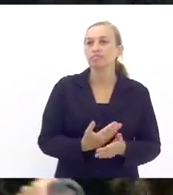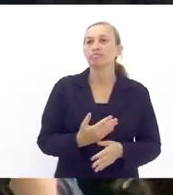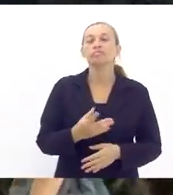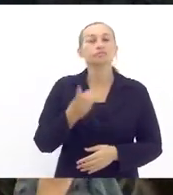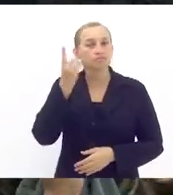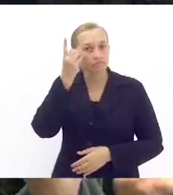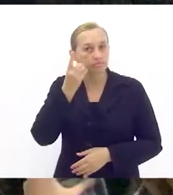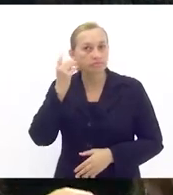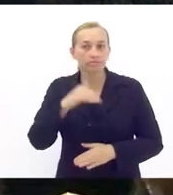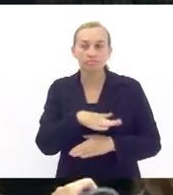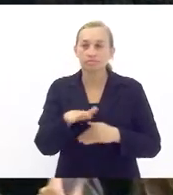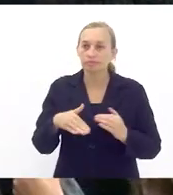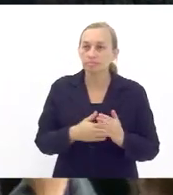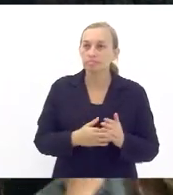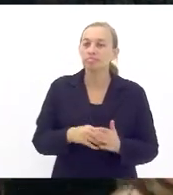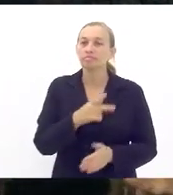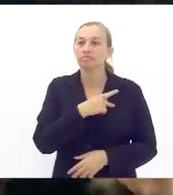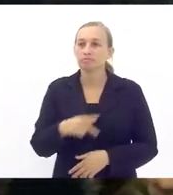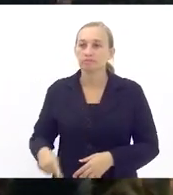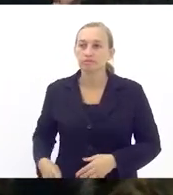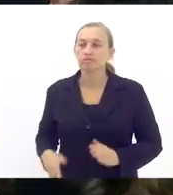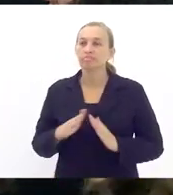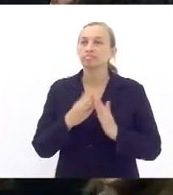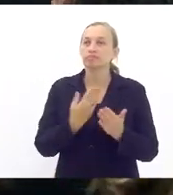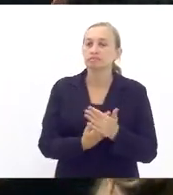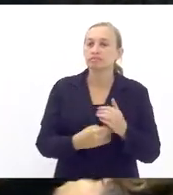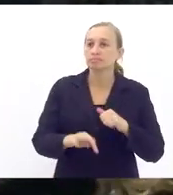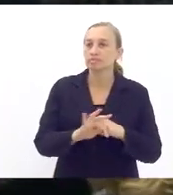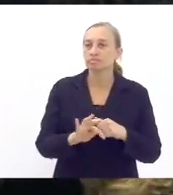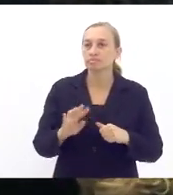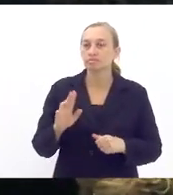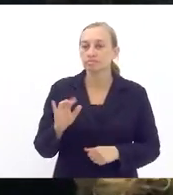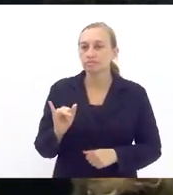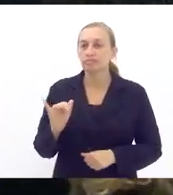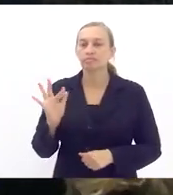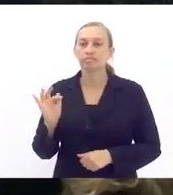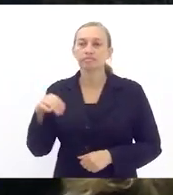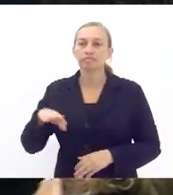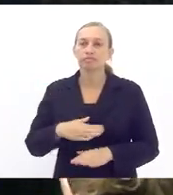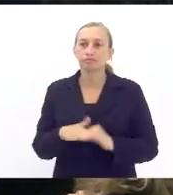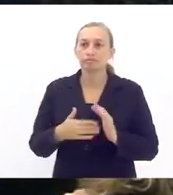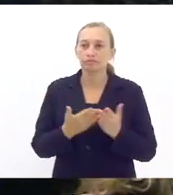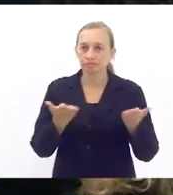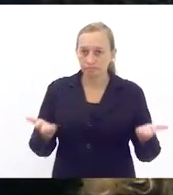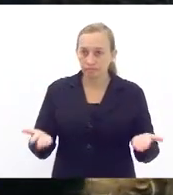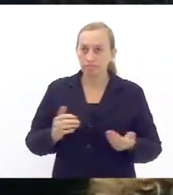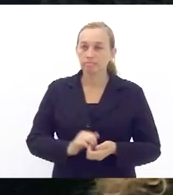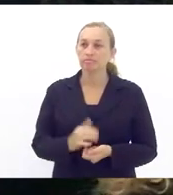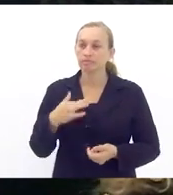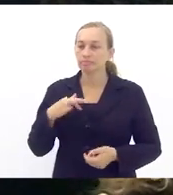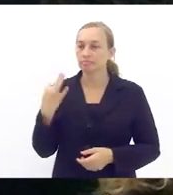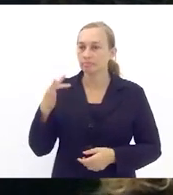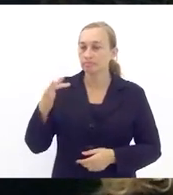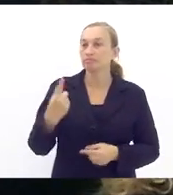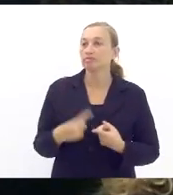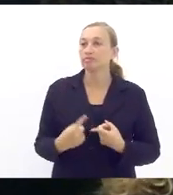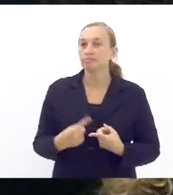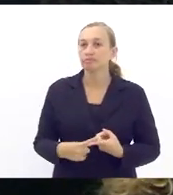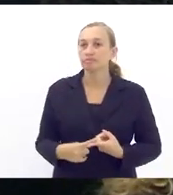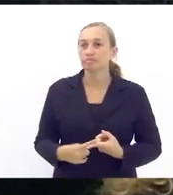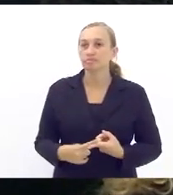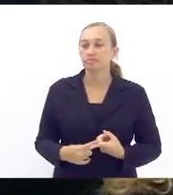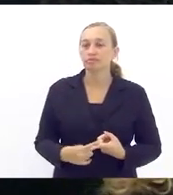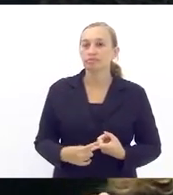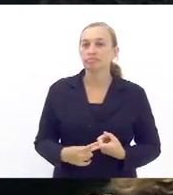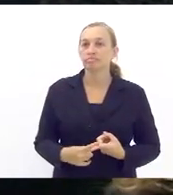aqui do poder público presidente da fedec representante do fã de nepac todos os presentes o celebreve porque quero